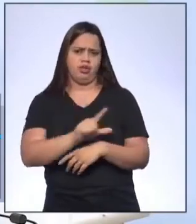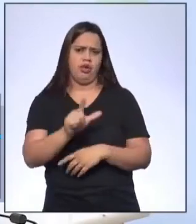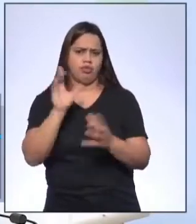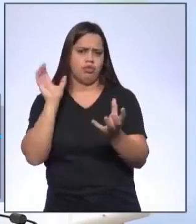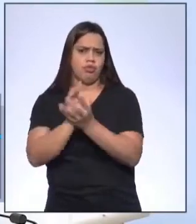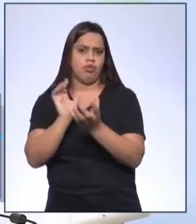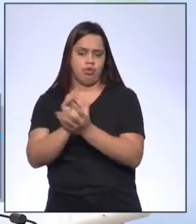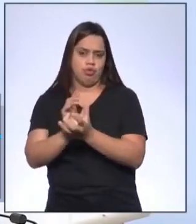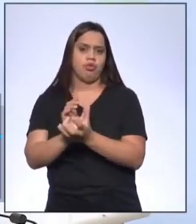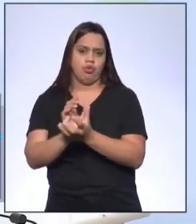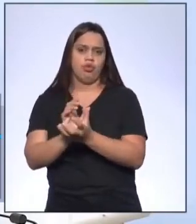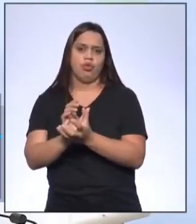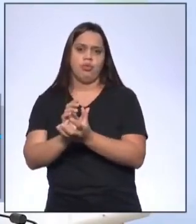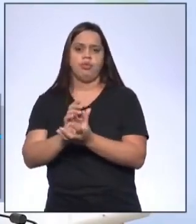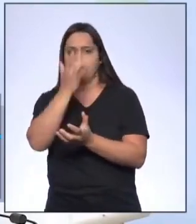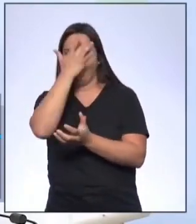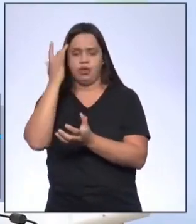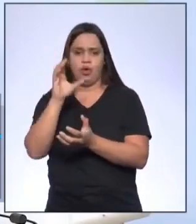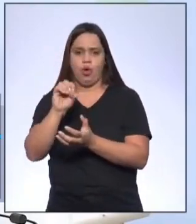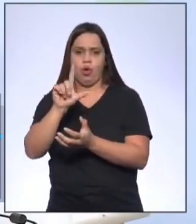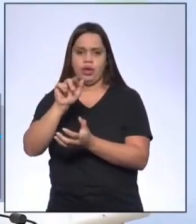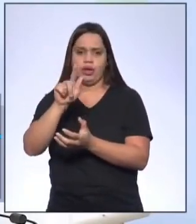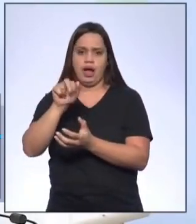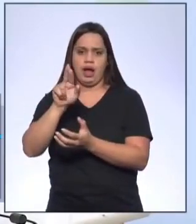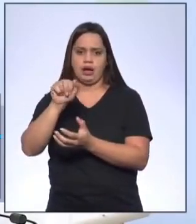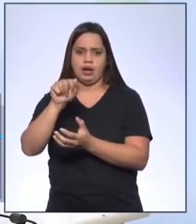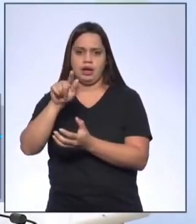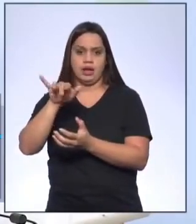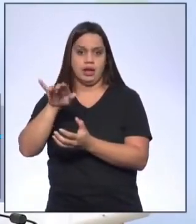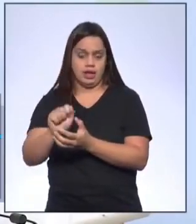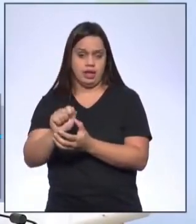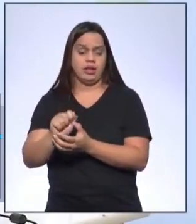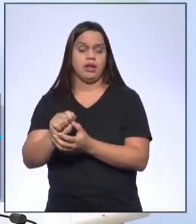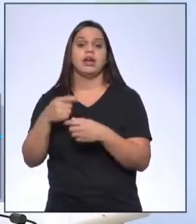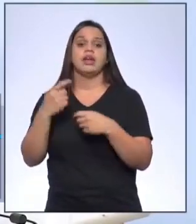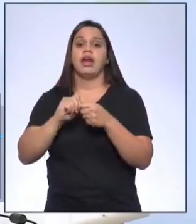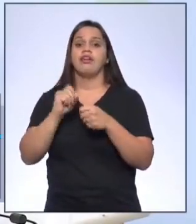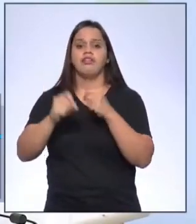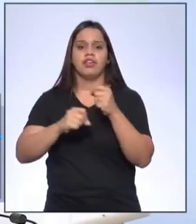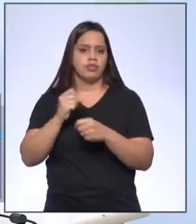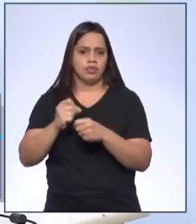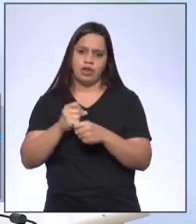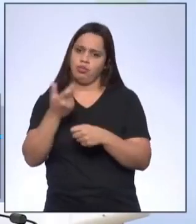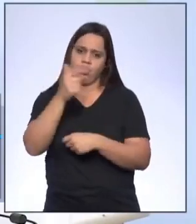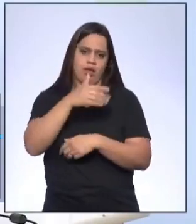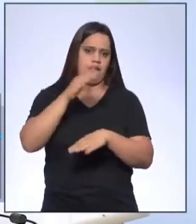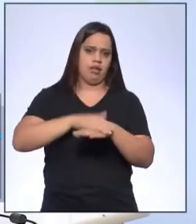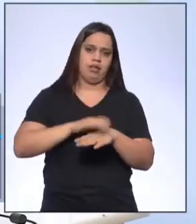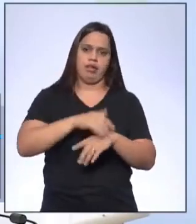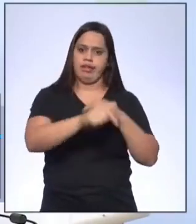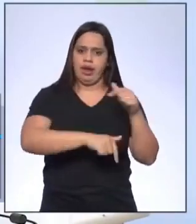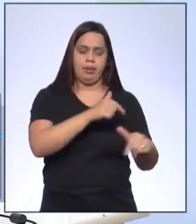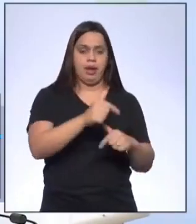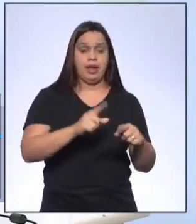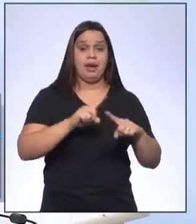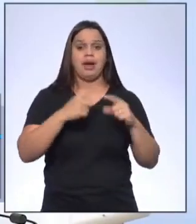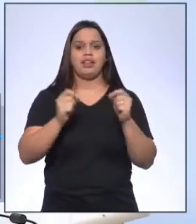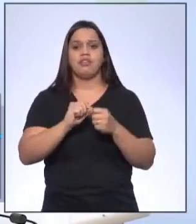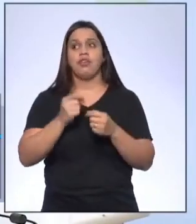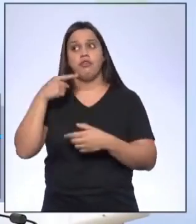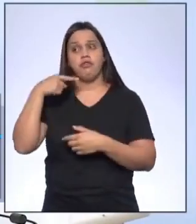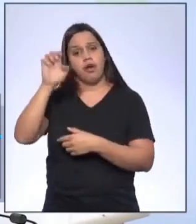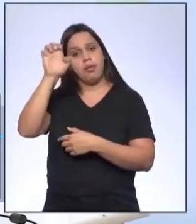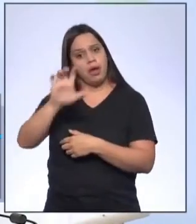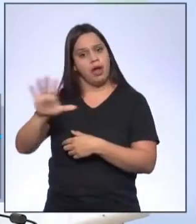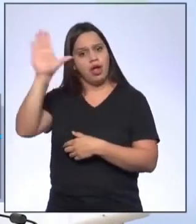aproveitou-se essa situação e foi-se à Europa para fazer uma publicidade e trouxeram muitos europeus aqui para o Brasil, como